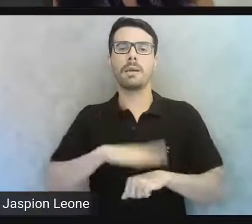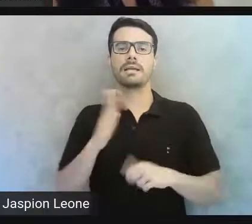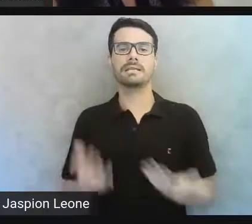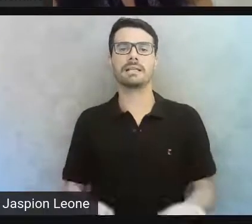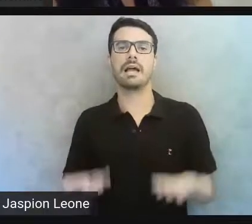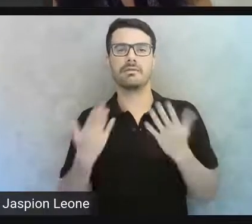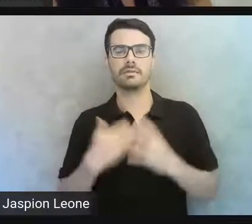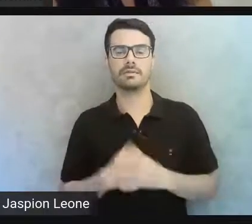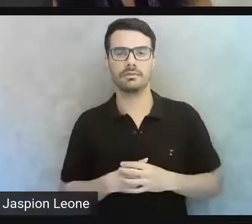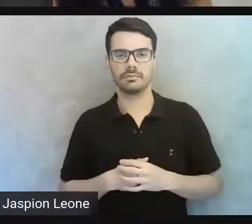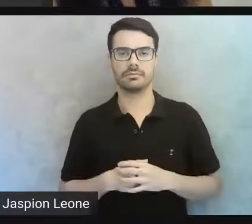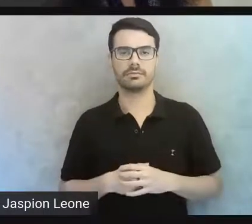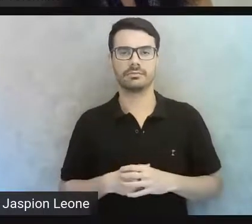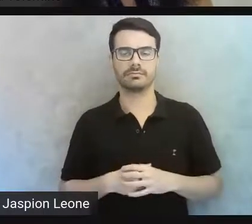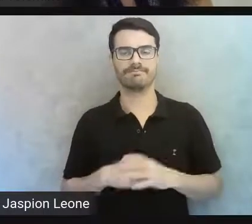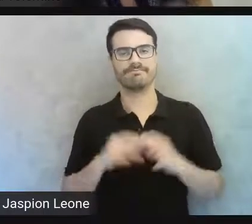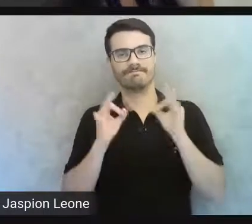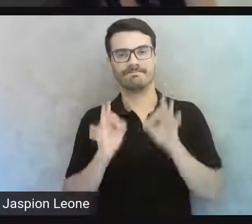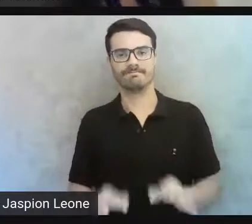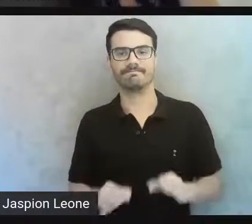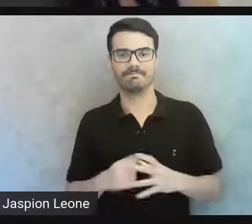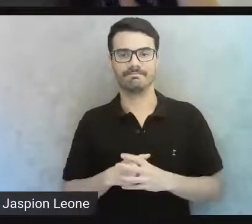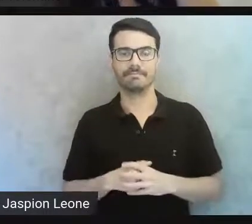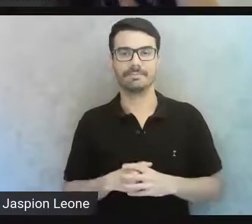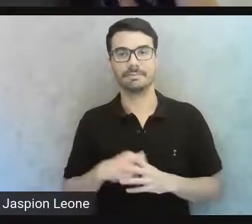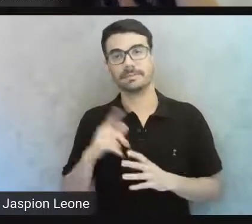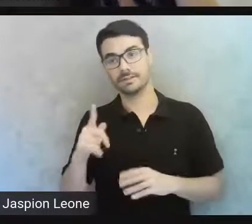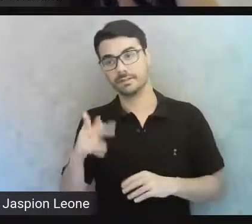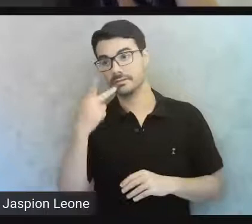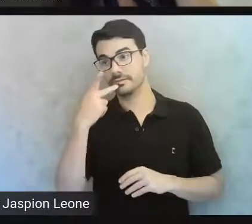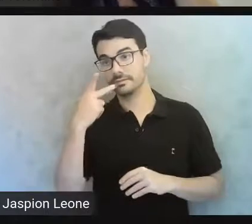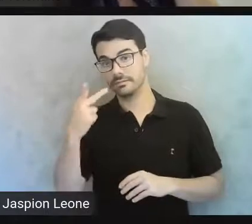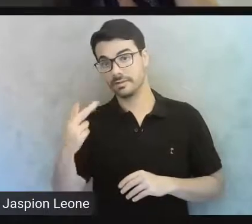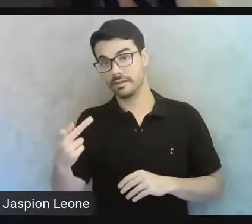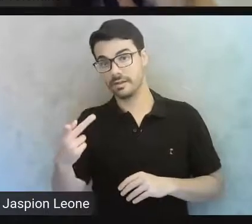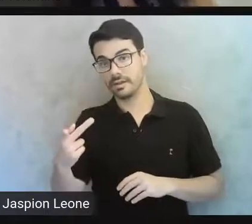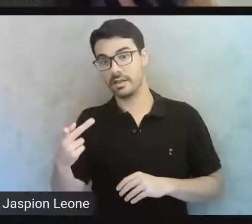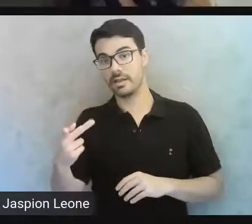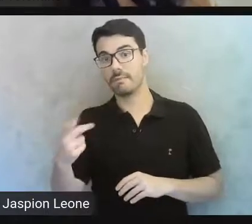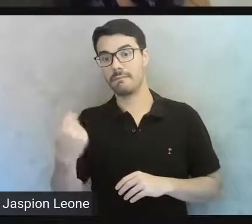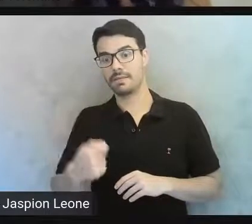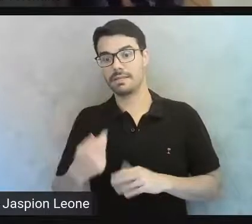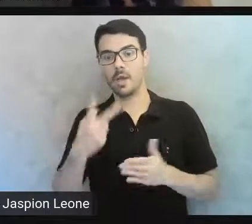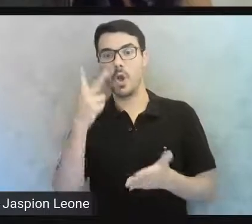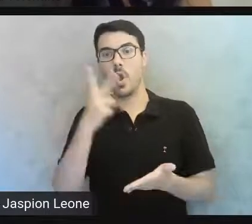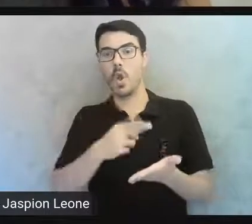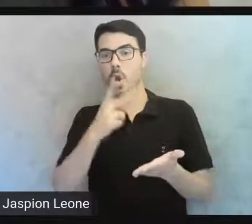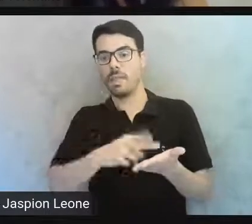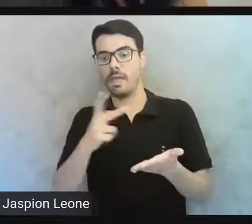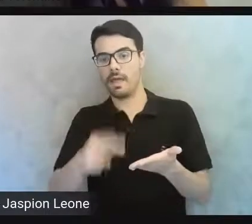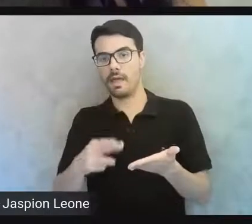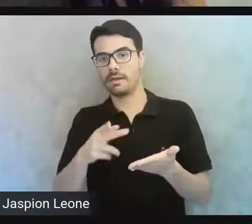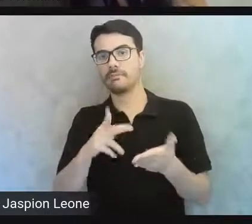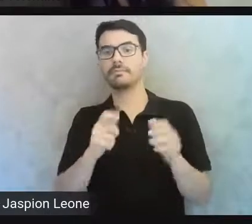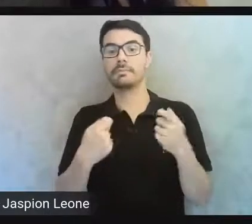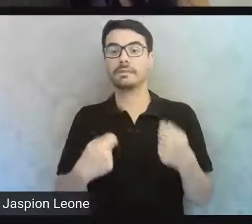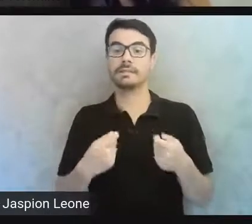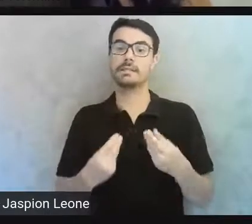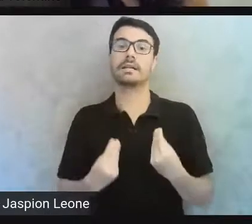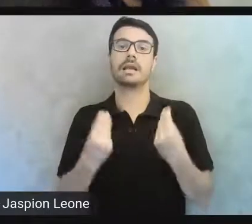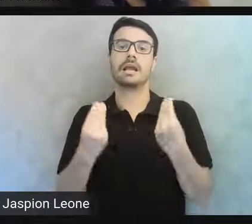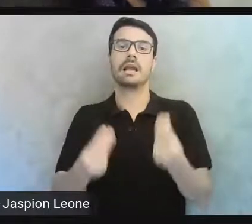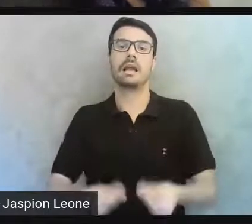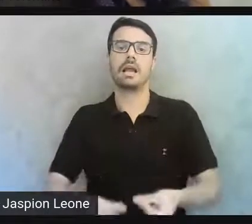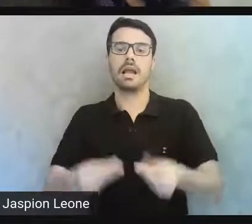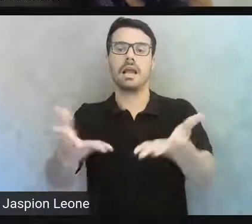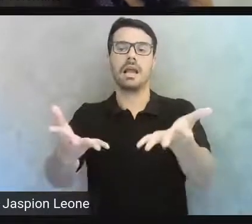fácil também? Certo. Então, eu costumo dizer, Clarice, que a gente precisa, não é que a gente tem que cortar gastos, né? A gente tem que gastar melhor. né, isso é